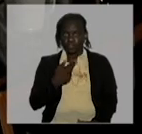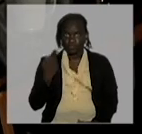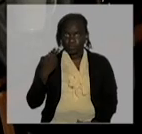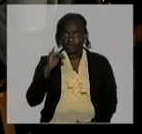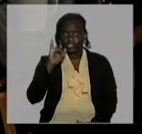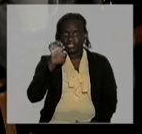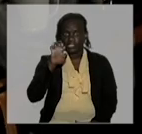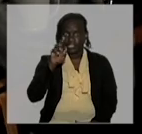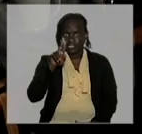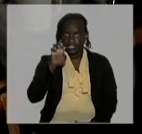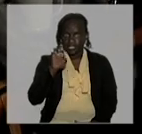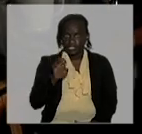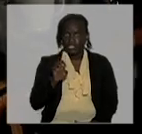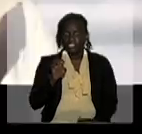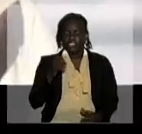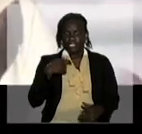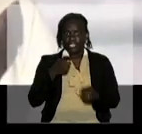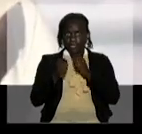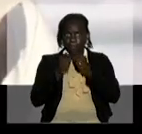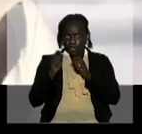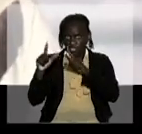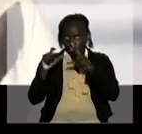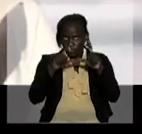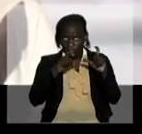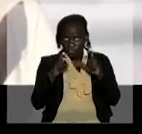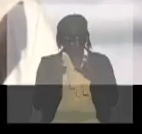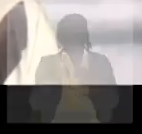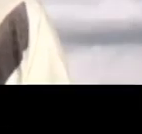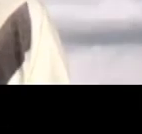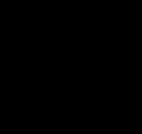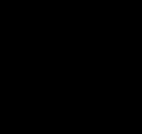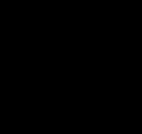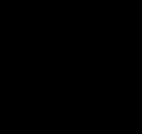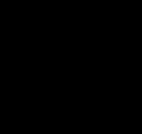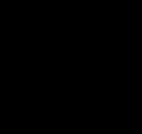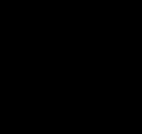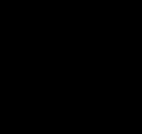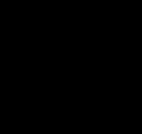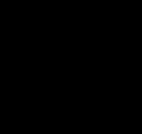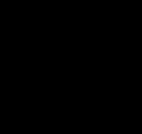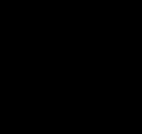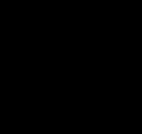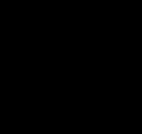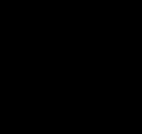Meu nome é Ierê Ferreira, eu sou repórter fotográfico.